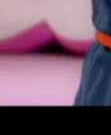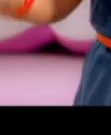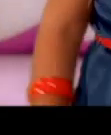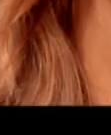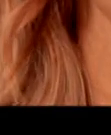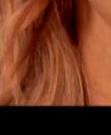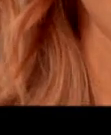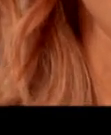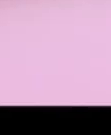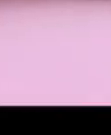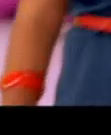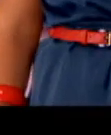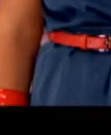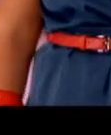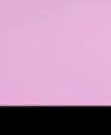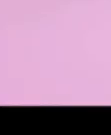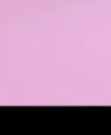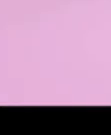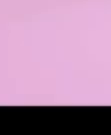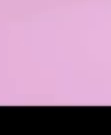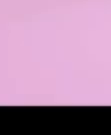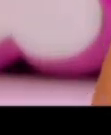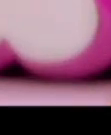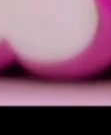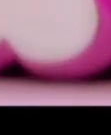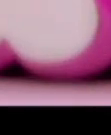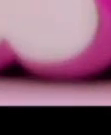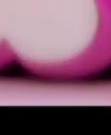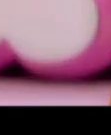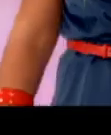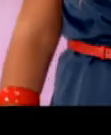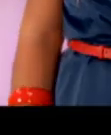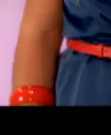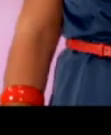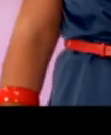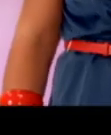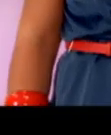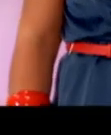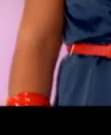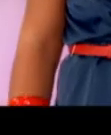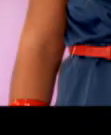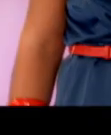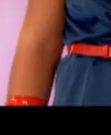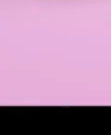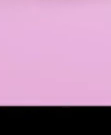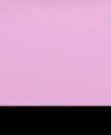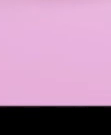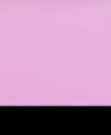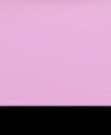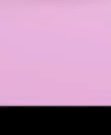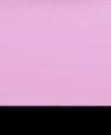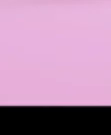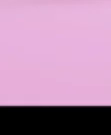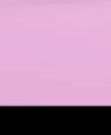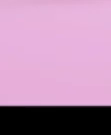Segredos. Olá, eu sou a Fanny, tenho 19 anos, moro na Suíça, sou assistente dentária e em Portugal a minha família é de Oliveira de Azeméis. Fanny não